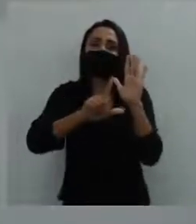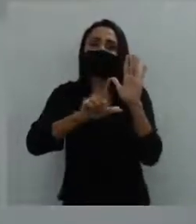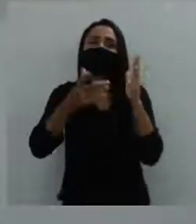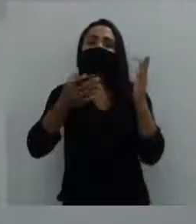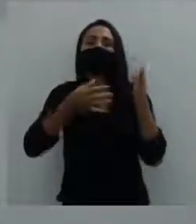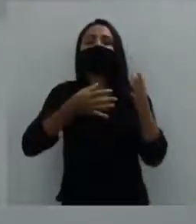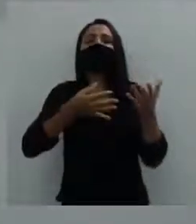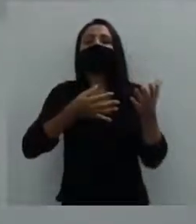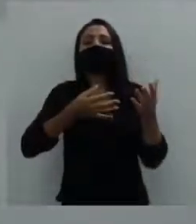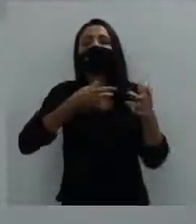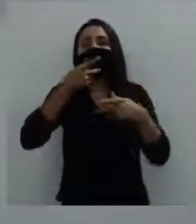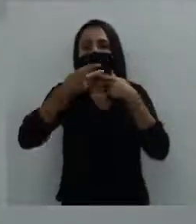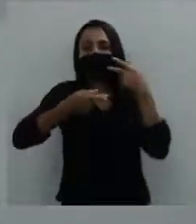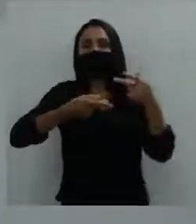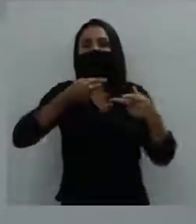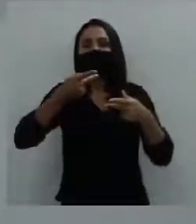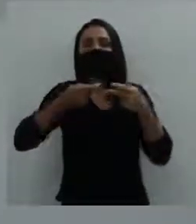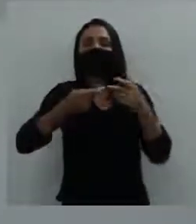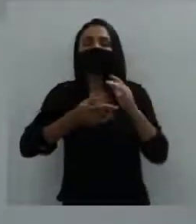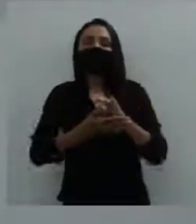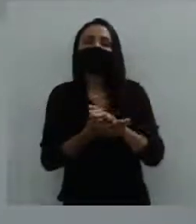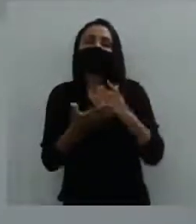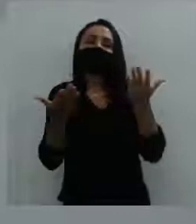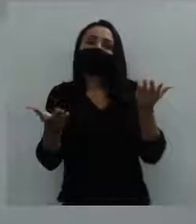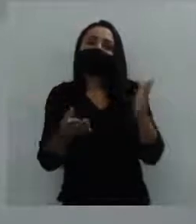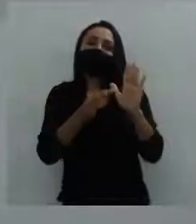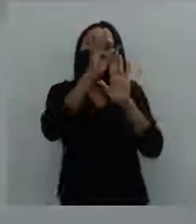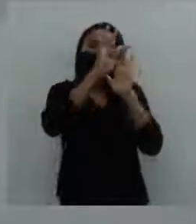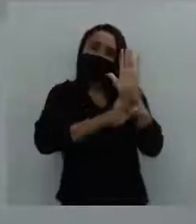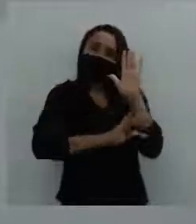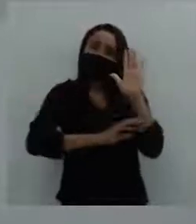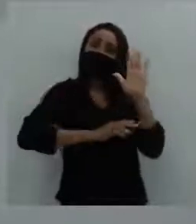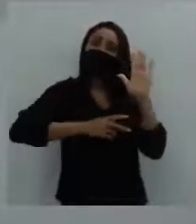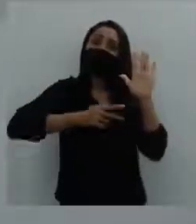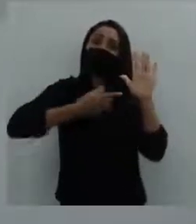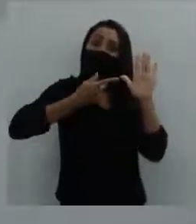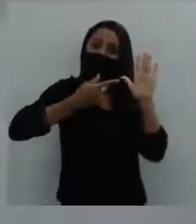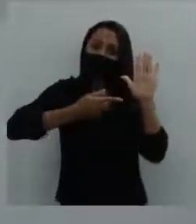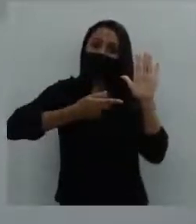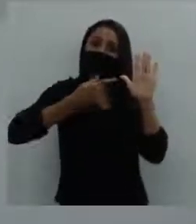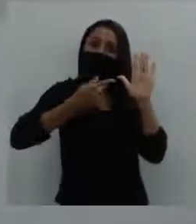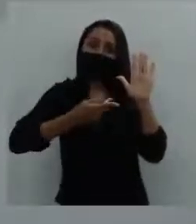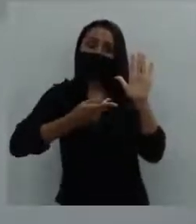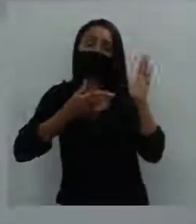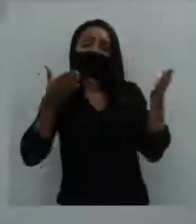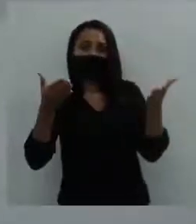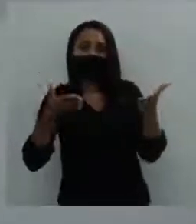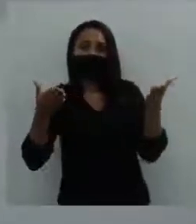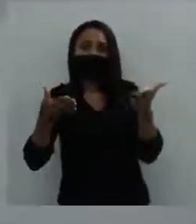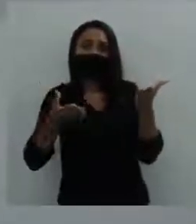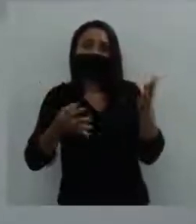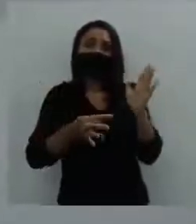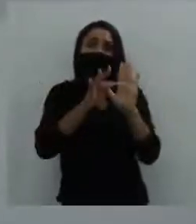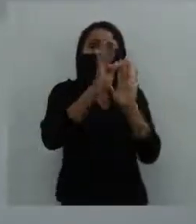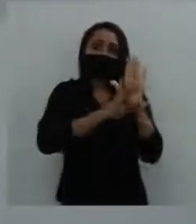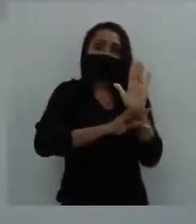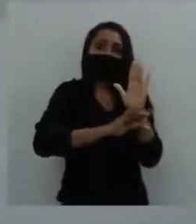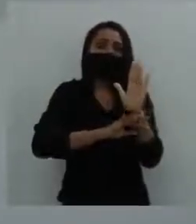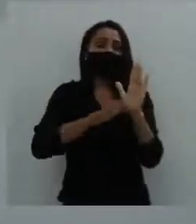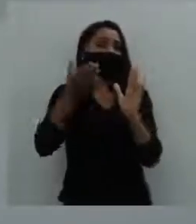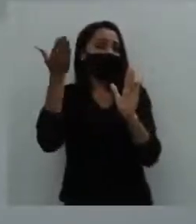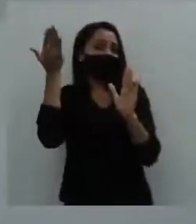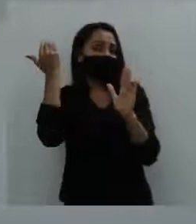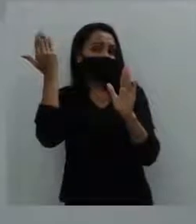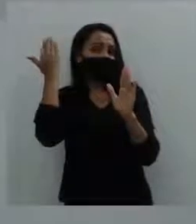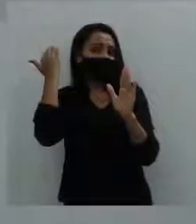orais. Lembrando sempre que os textos orais aqui que eu vou falar hoje são textos muito antigos e que